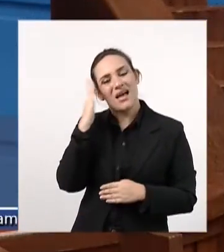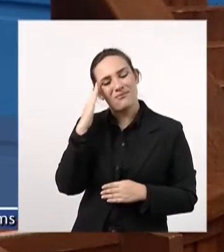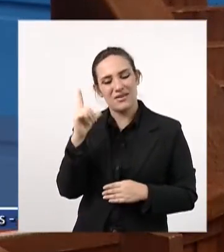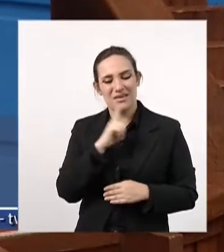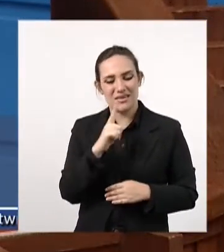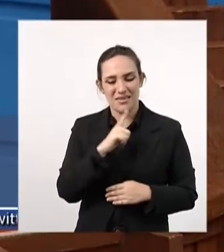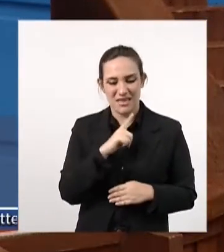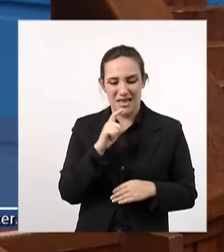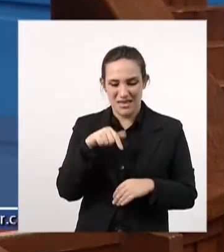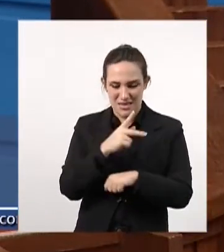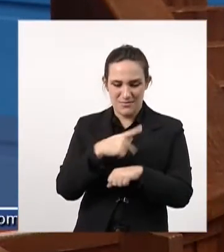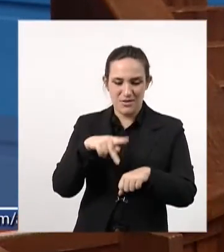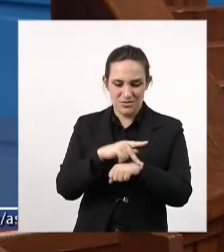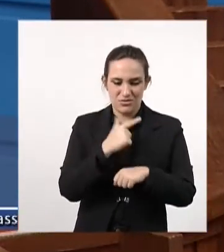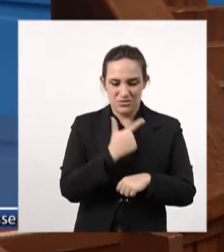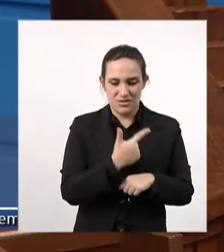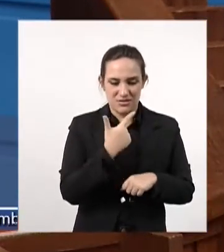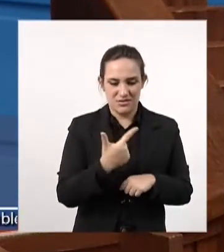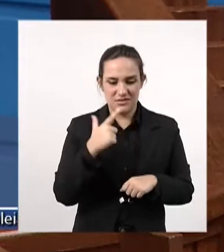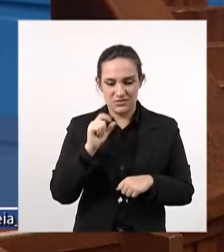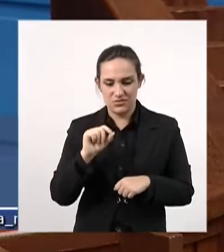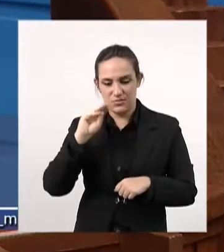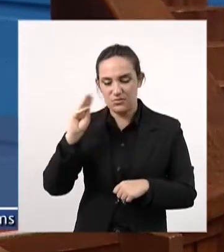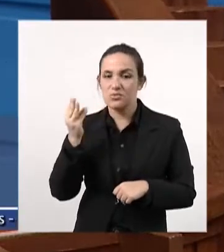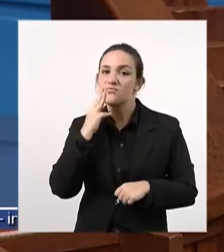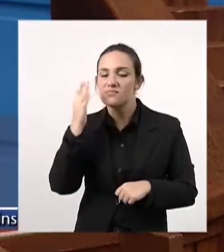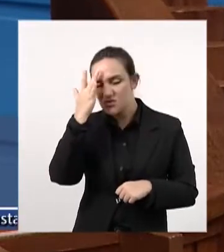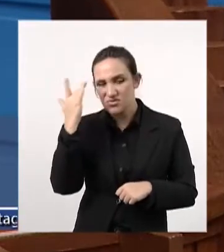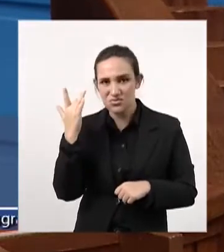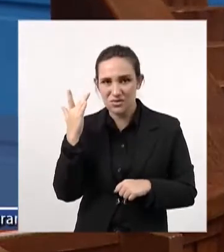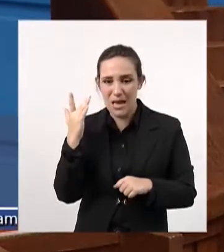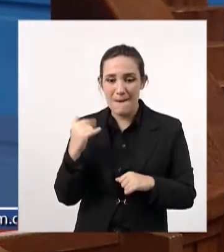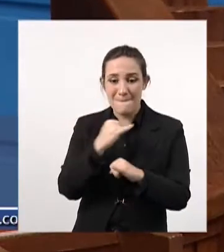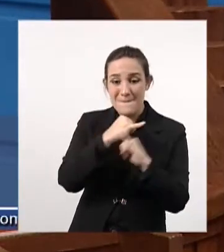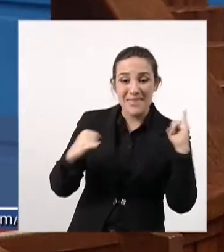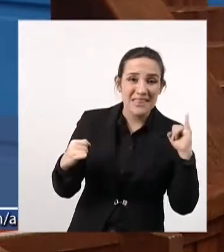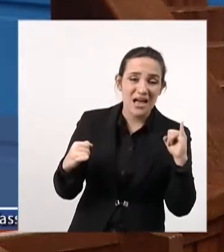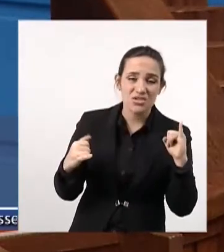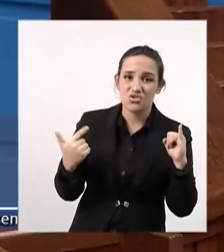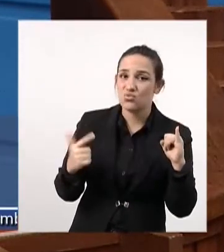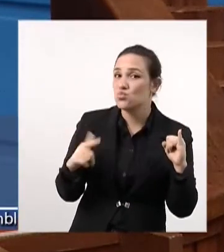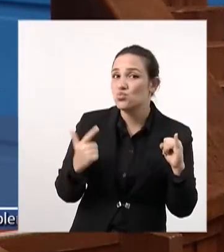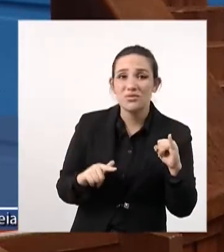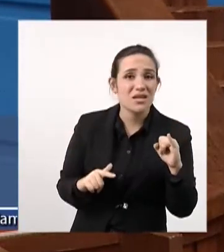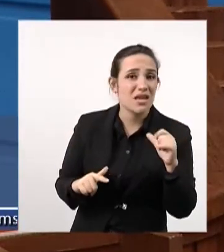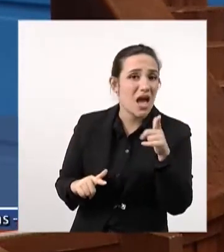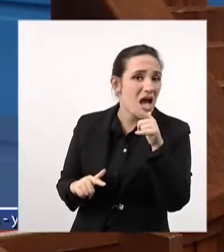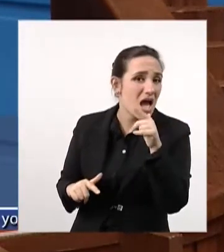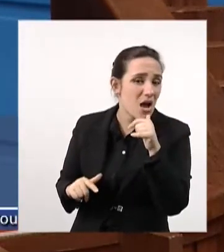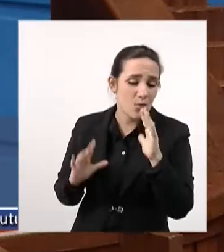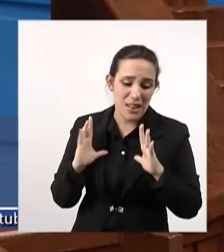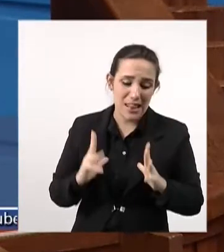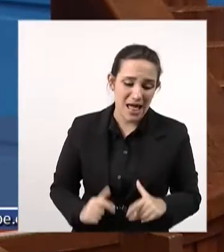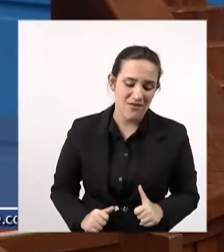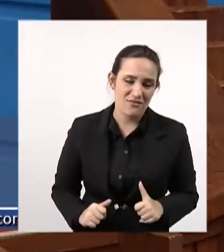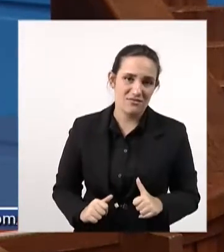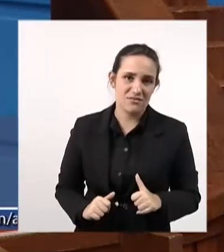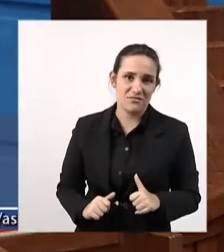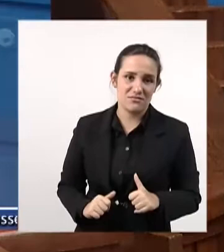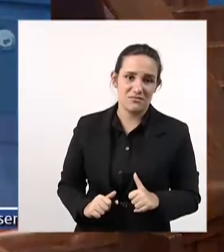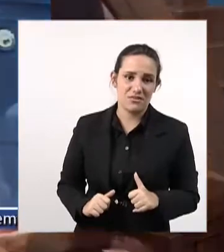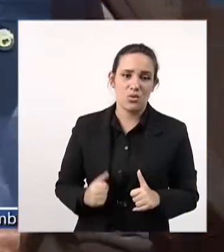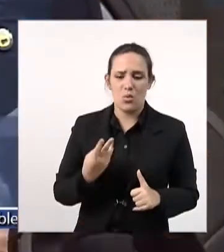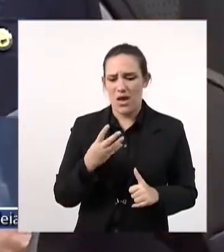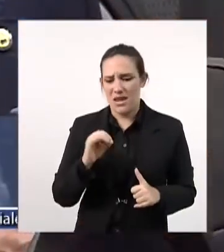de pessoas, que a metade não tem água potável, mais de 40% não tem tratamento de esgoto, isso